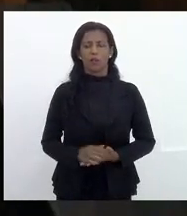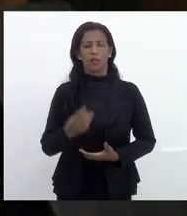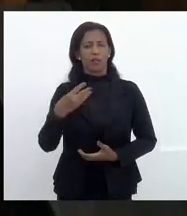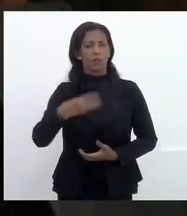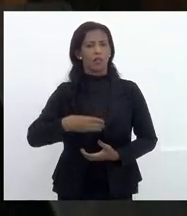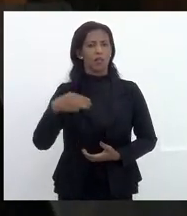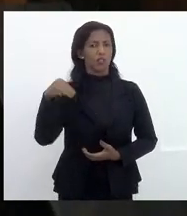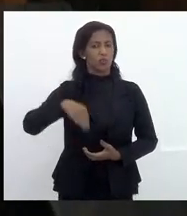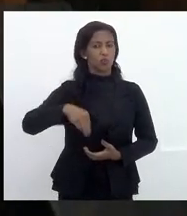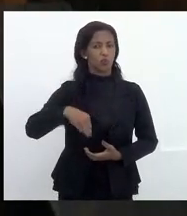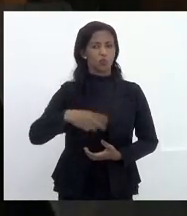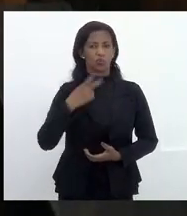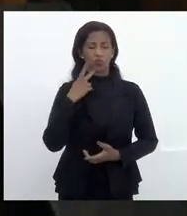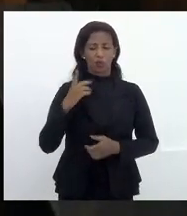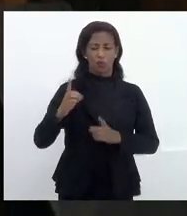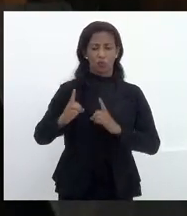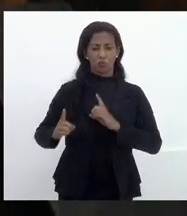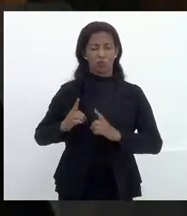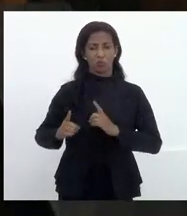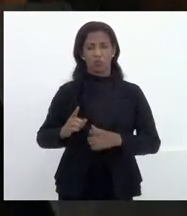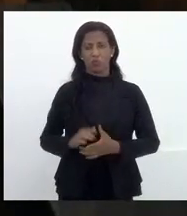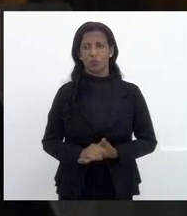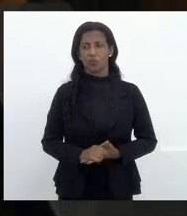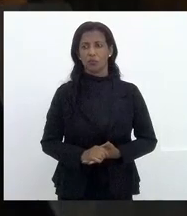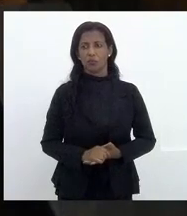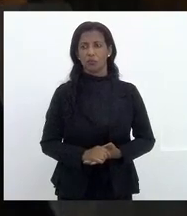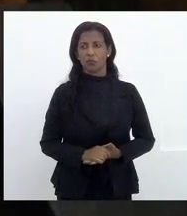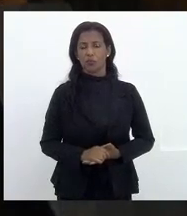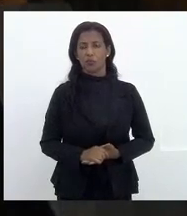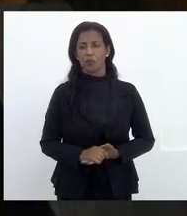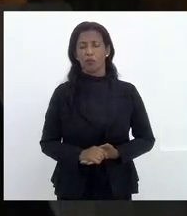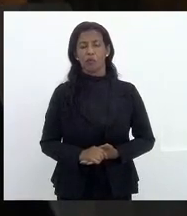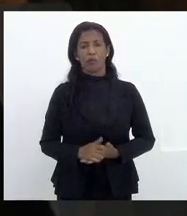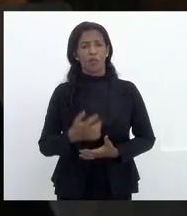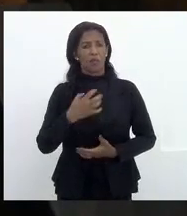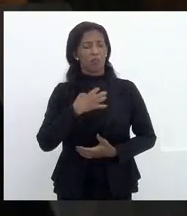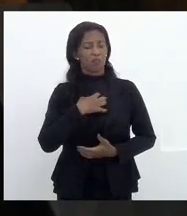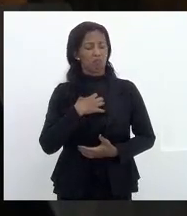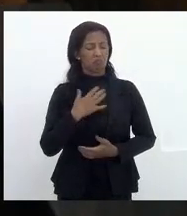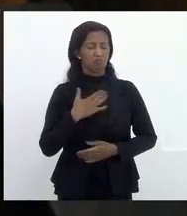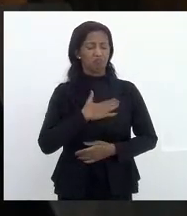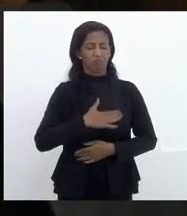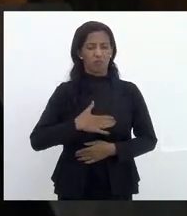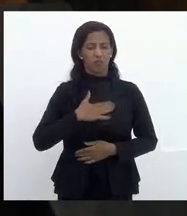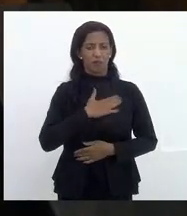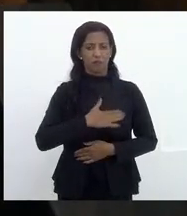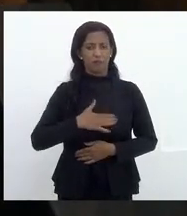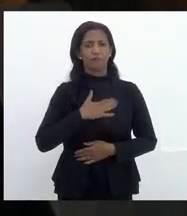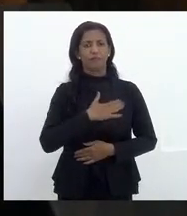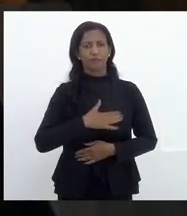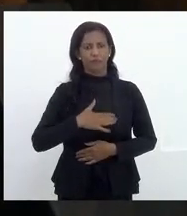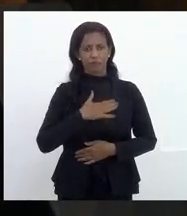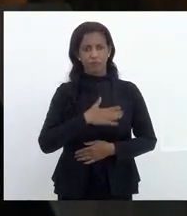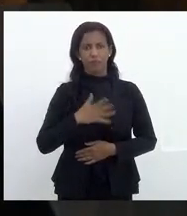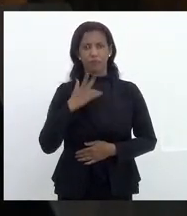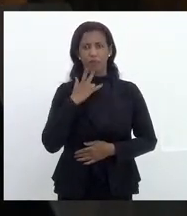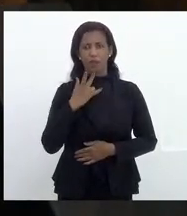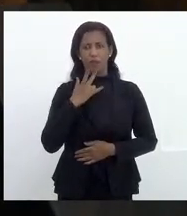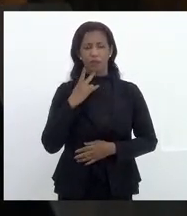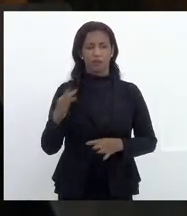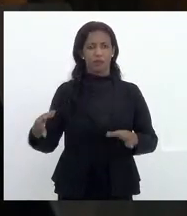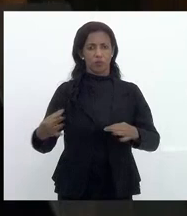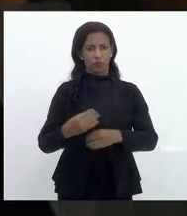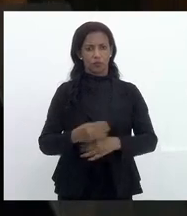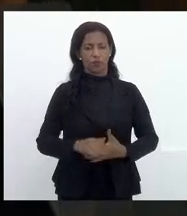três minutos não dá para discutirmos o assunto profundidade eu me sinto contemplado a fala de todos que passaram